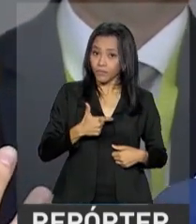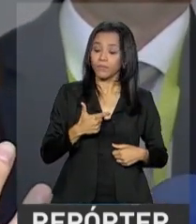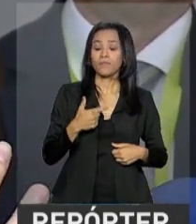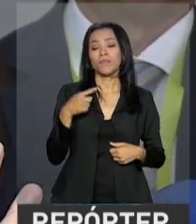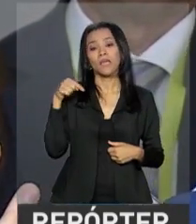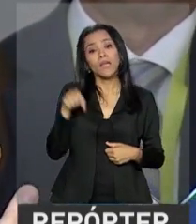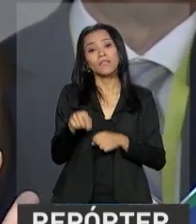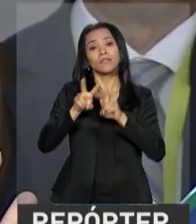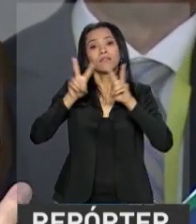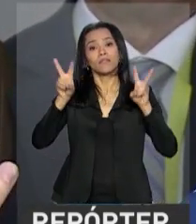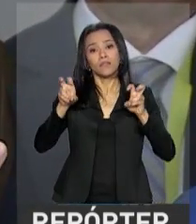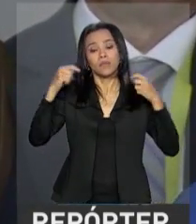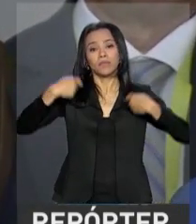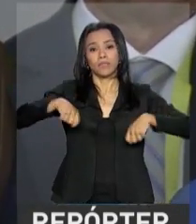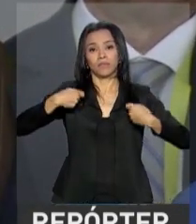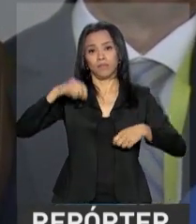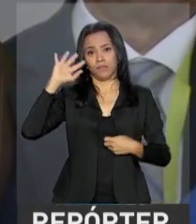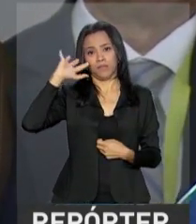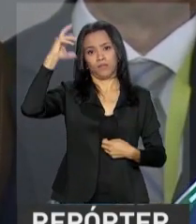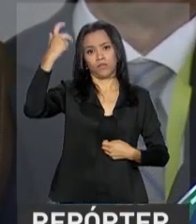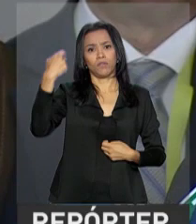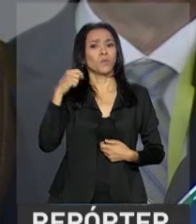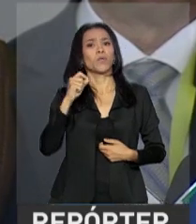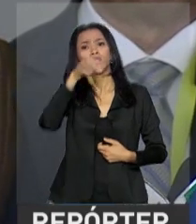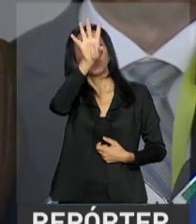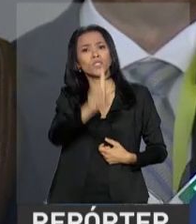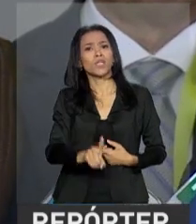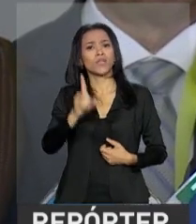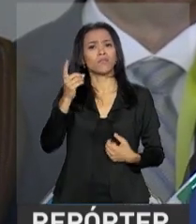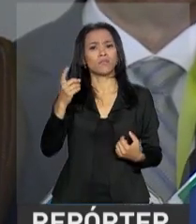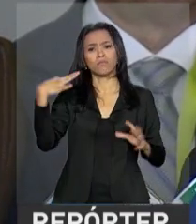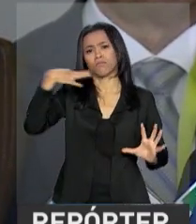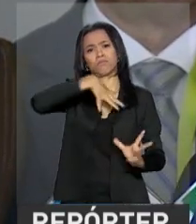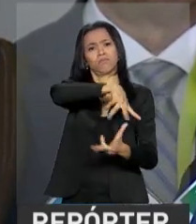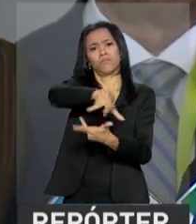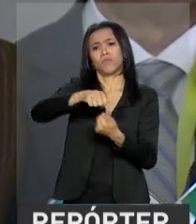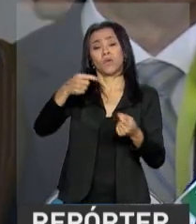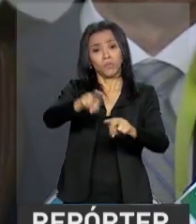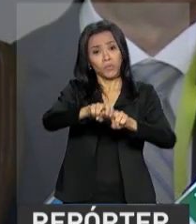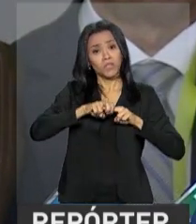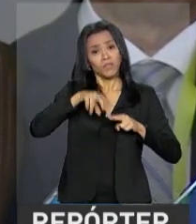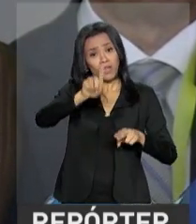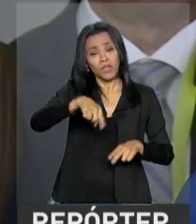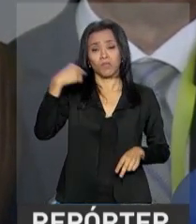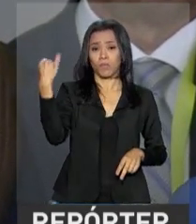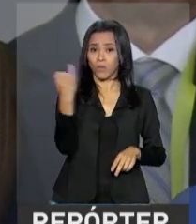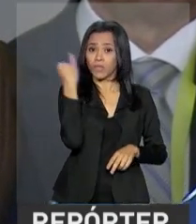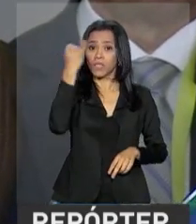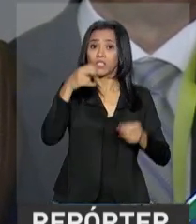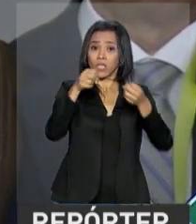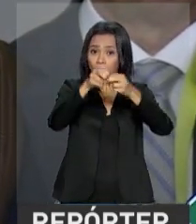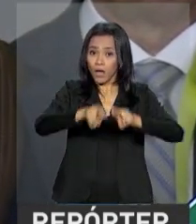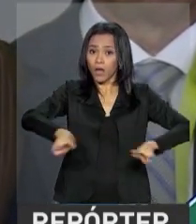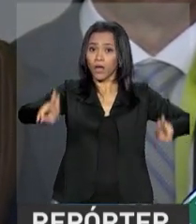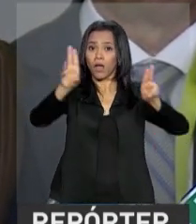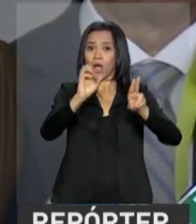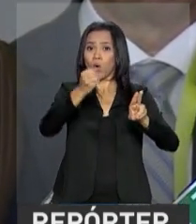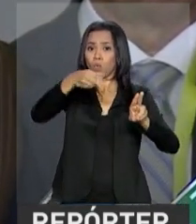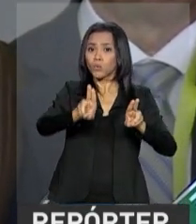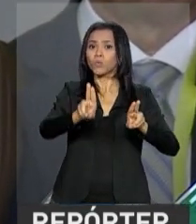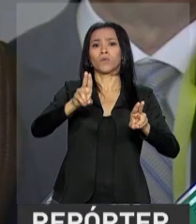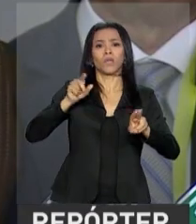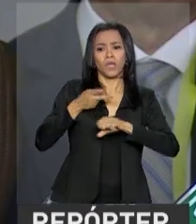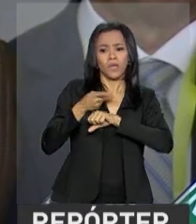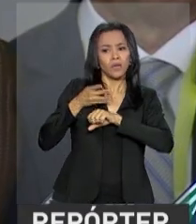questões devem ser resolvidas baseadas no direito internacional. Portanto, é importante a ONU entrar nessa questão para logo